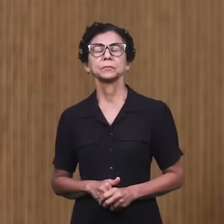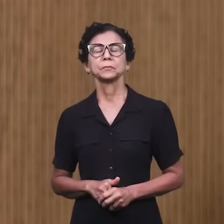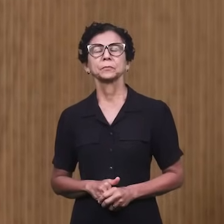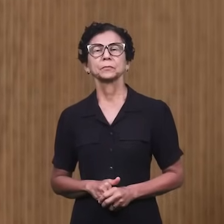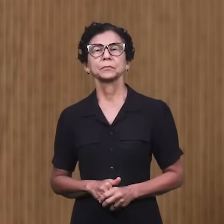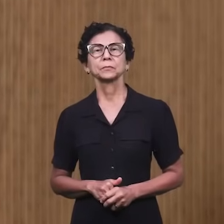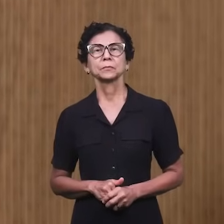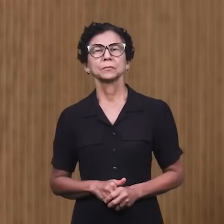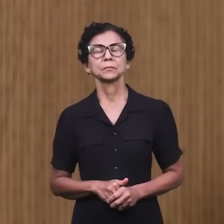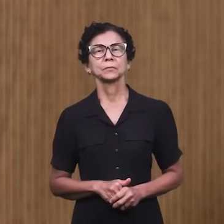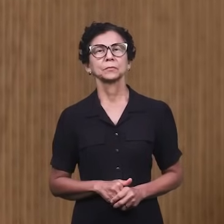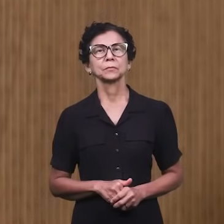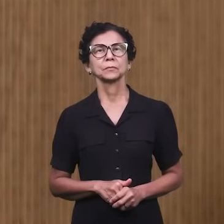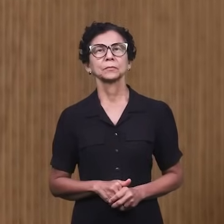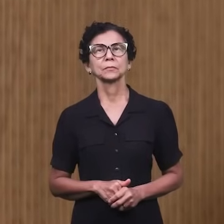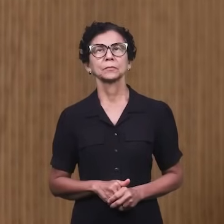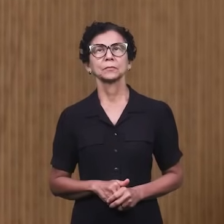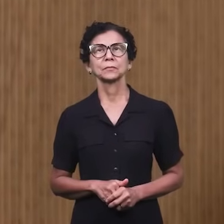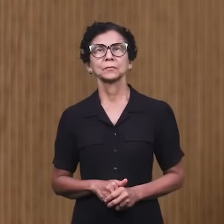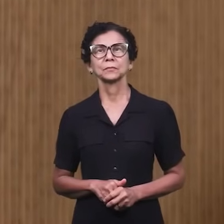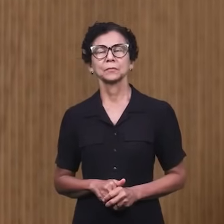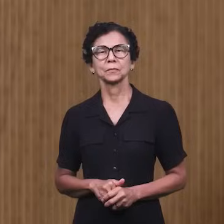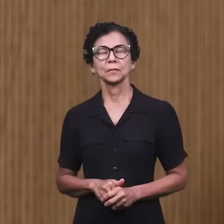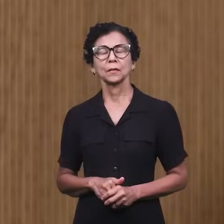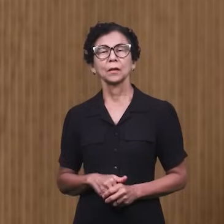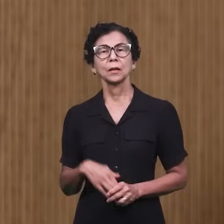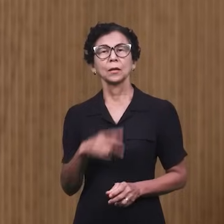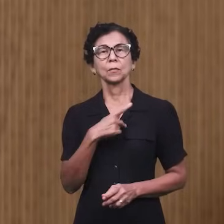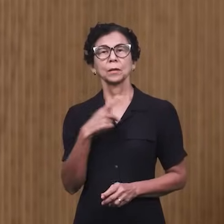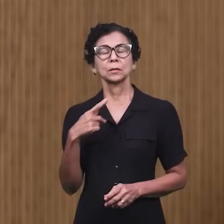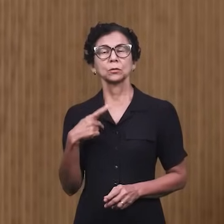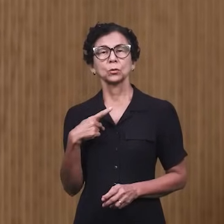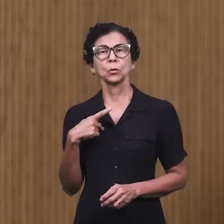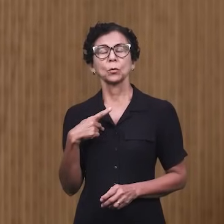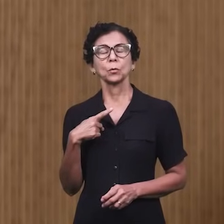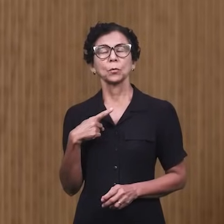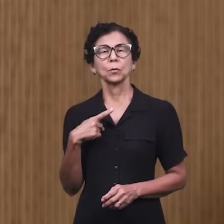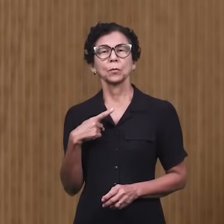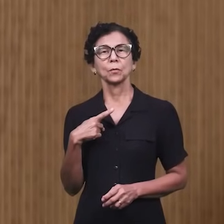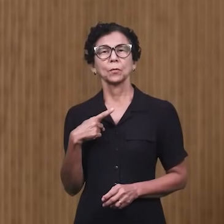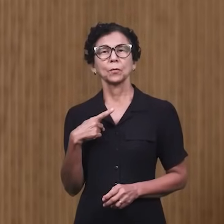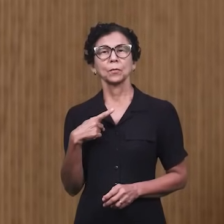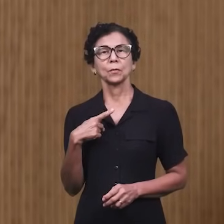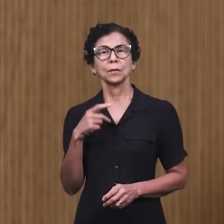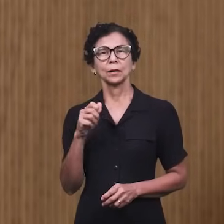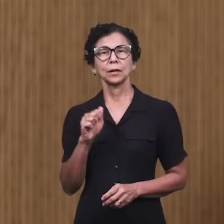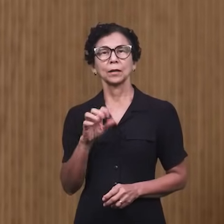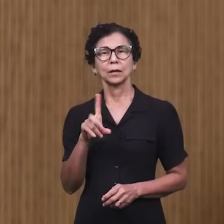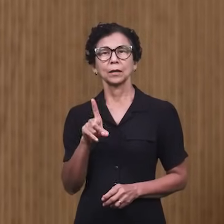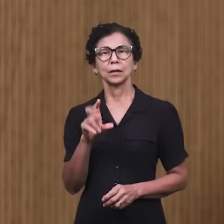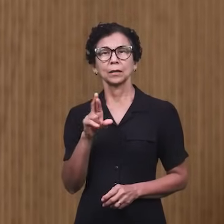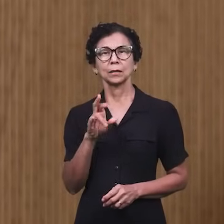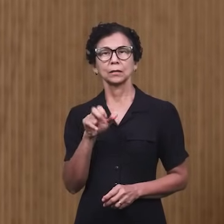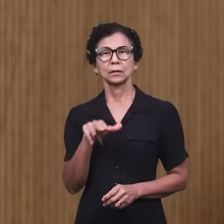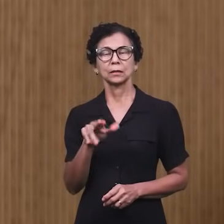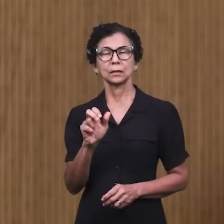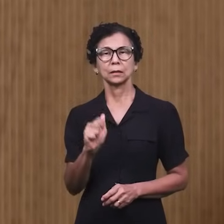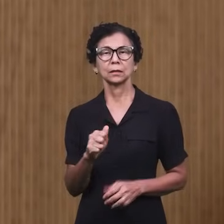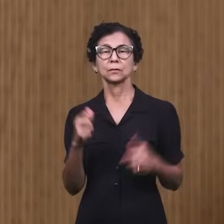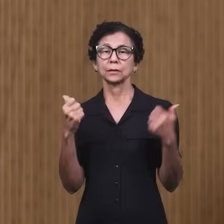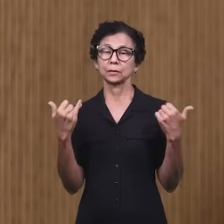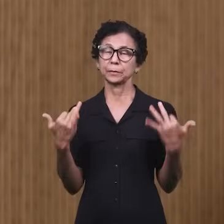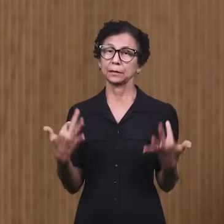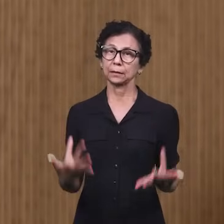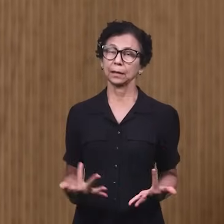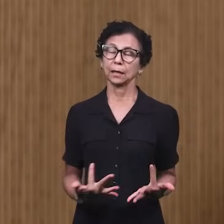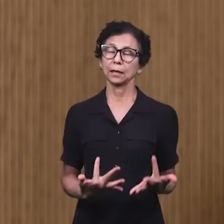palavra nosso o pastor Adriano hoje vai nos explicar vai vai responder à nossas perguntas temos muitas aqui tem jovens que